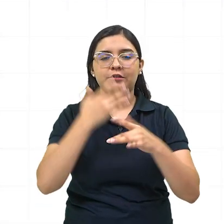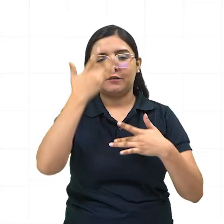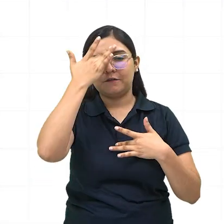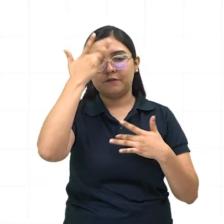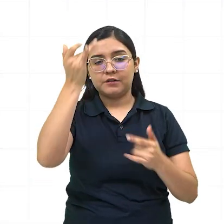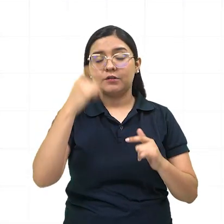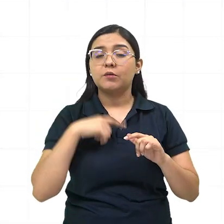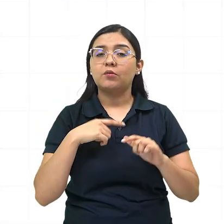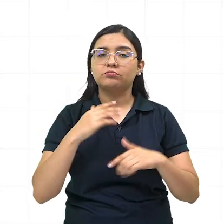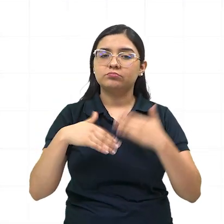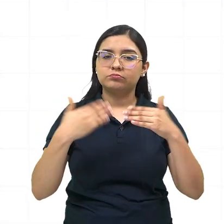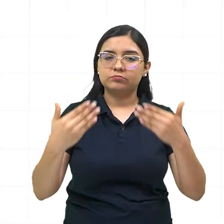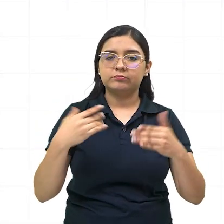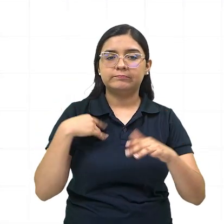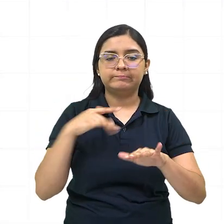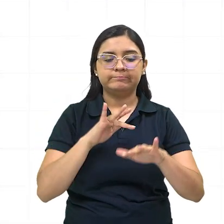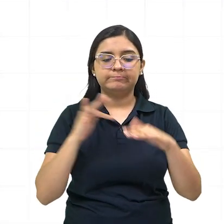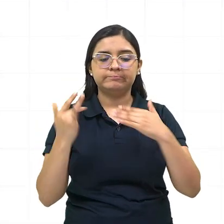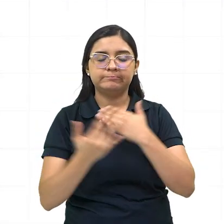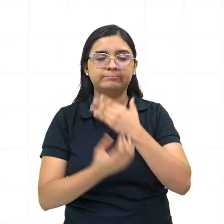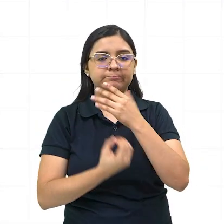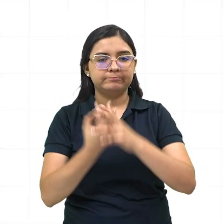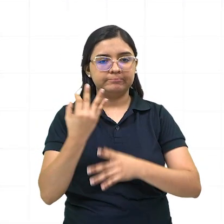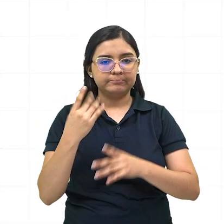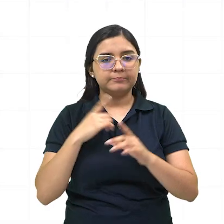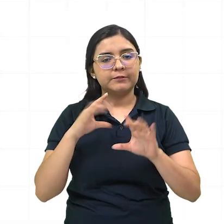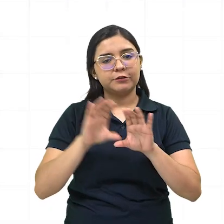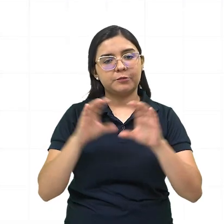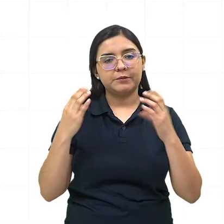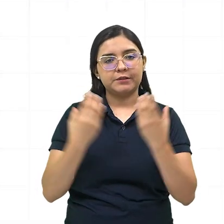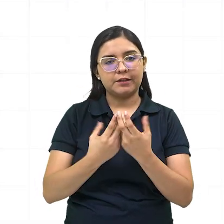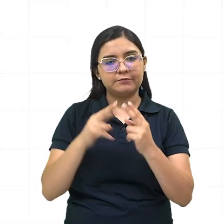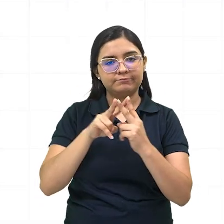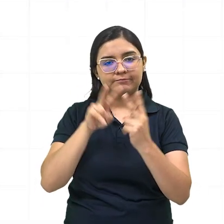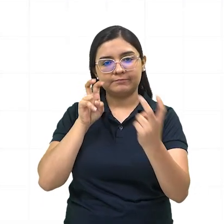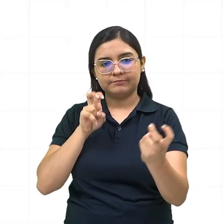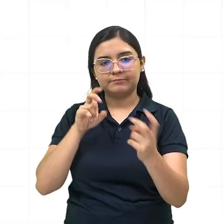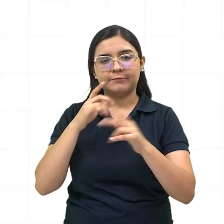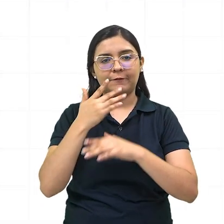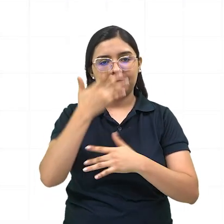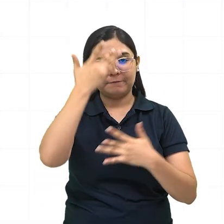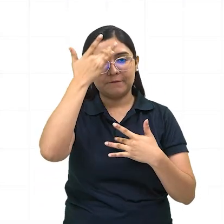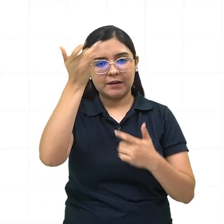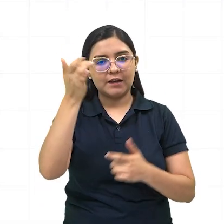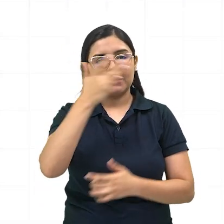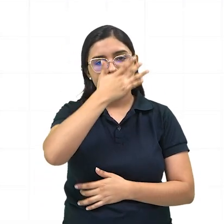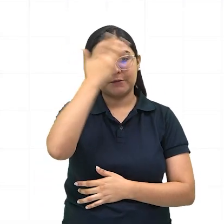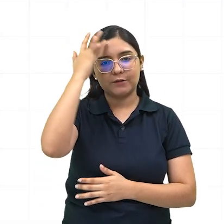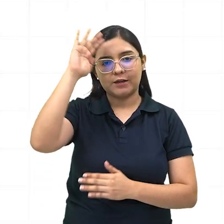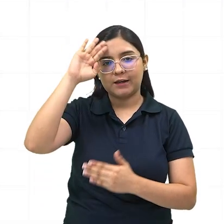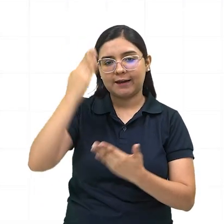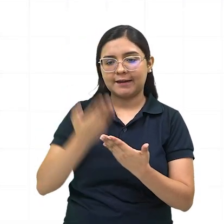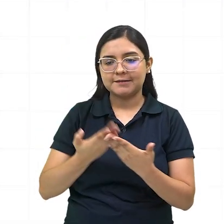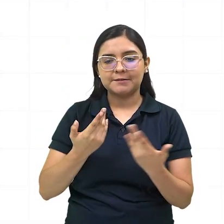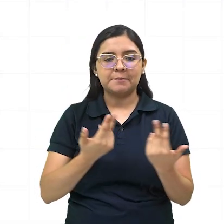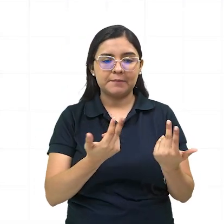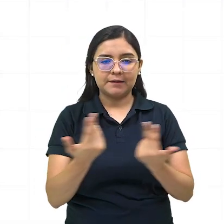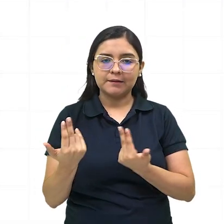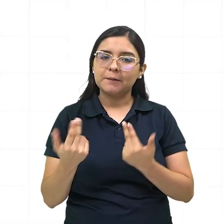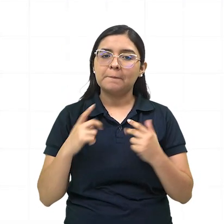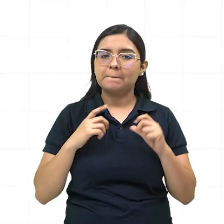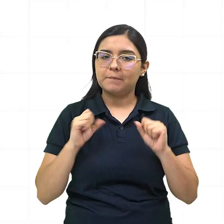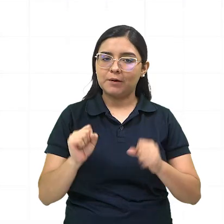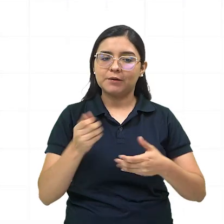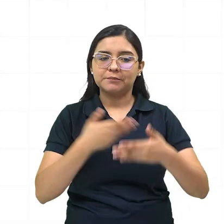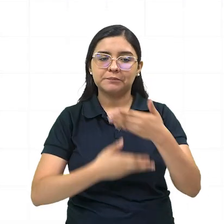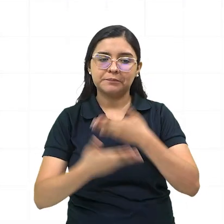redes sociais, surgiram comunidades virtuais de fé, onde as pessoas com crenças semelhantes podem